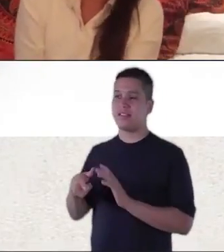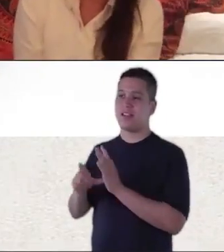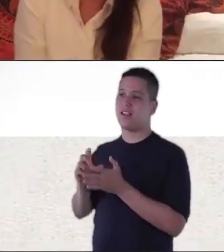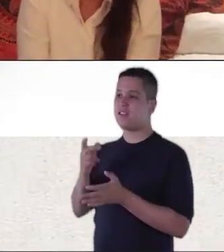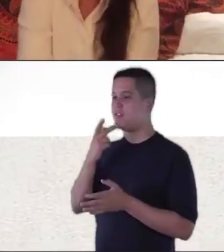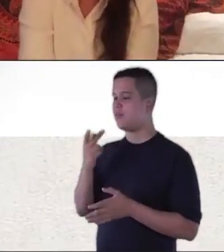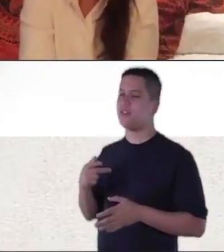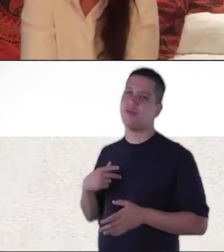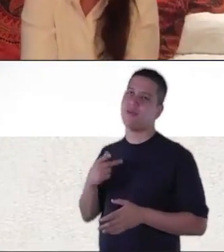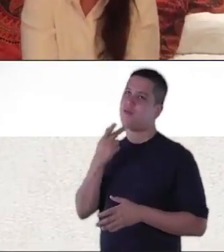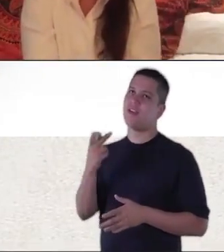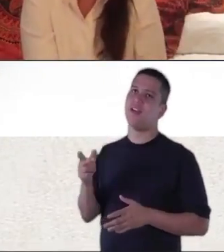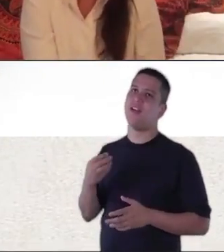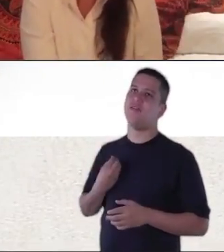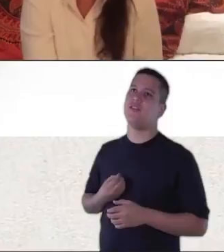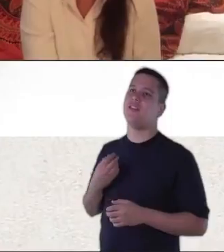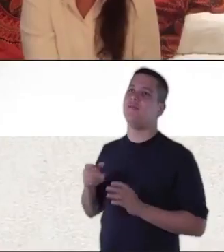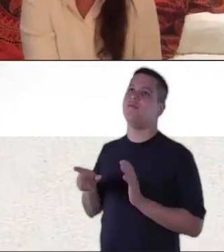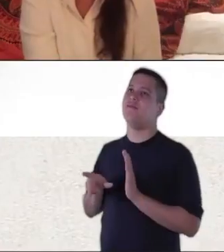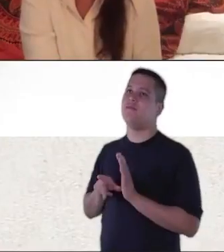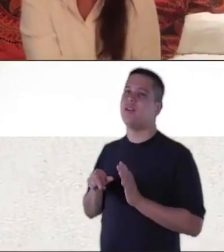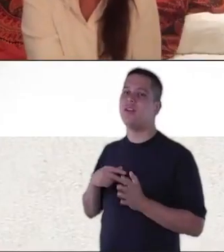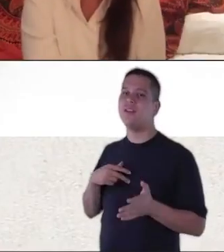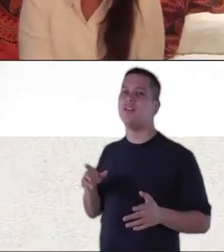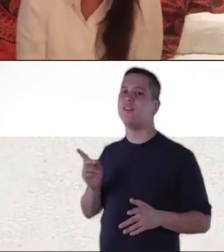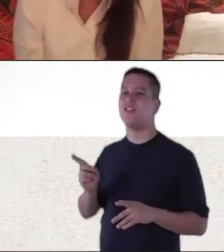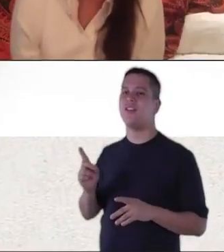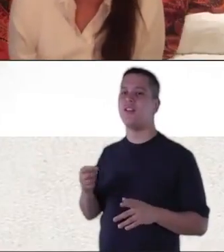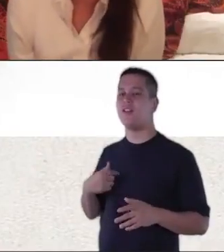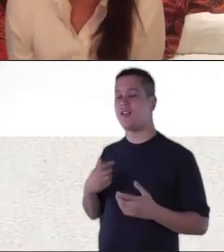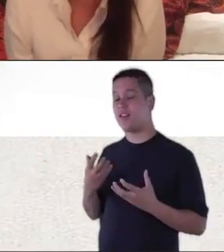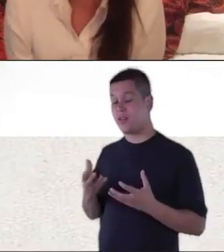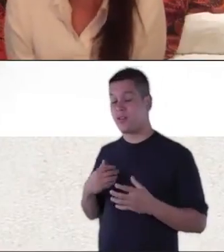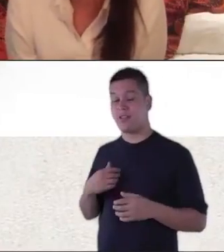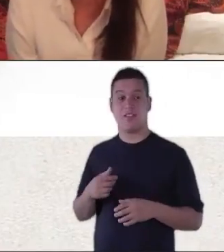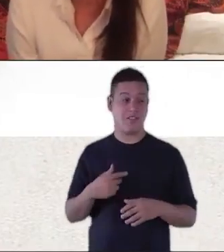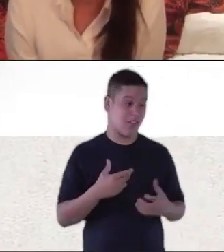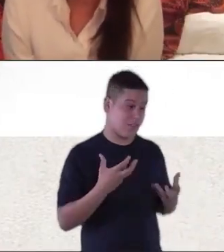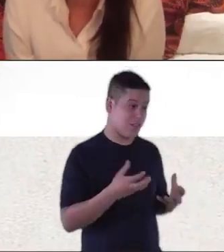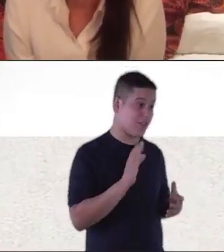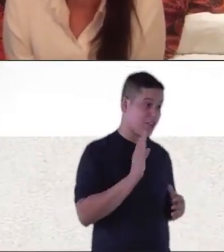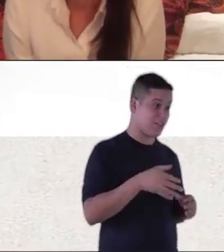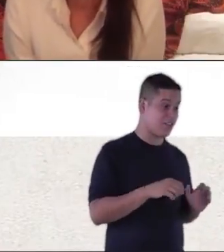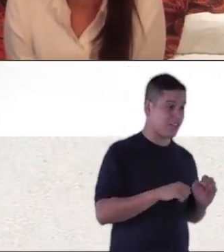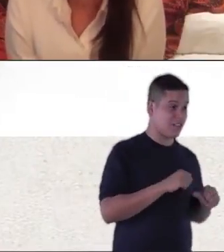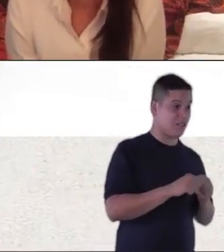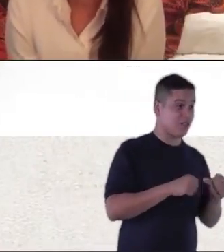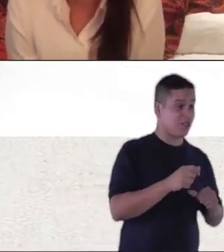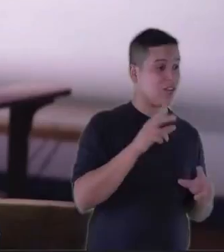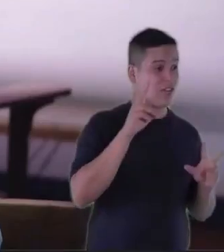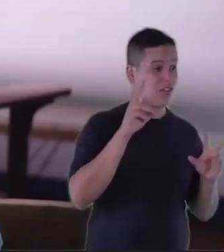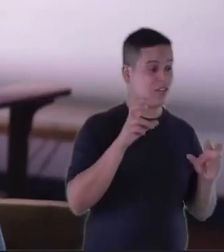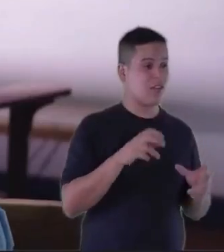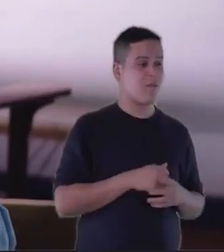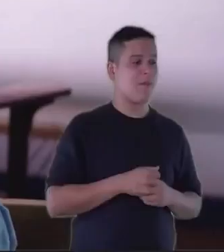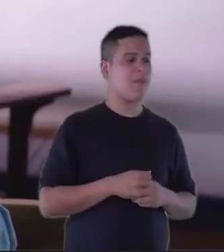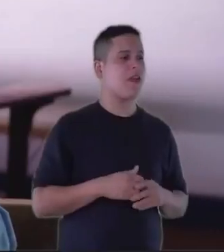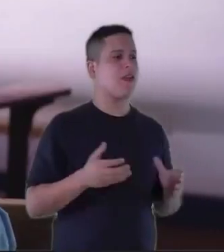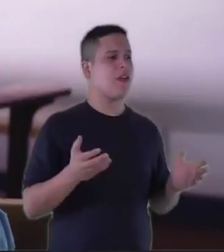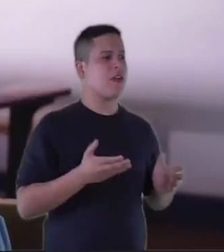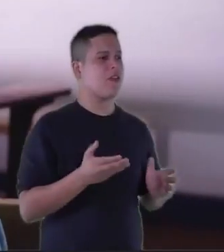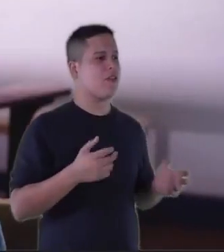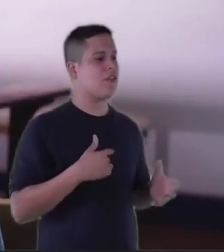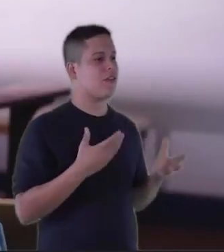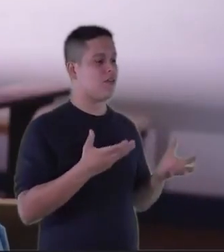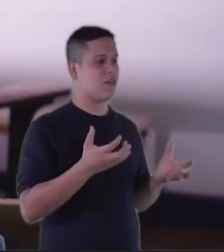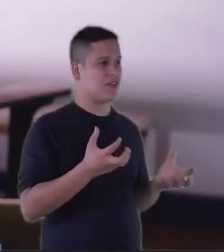e a gente que trouxe o assunto, né? Assunto aqui, ó, mudando de assunto. Malu, agora eu queria saber